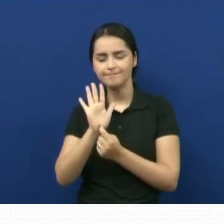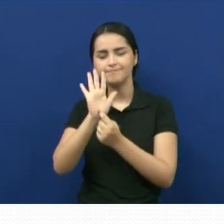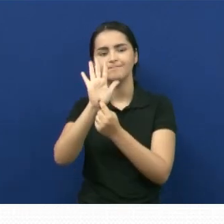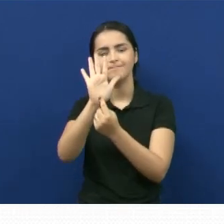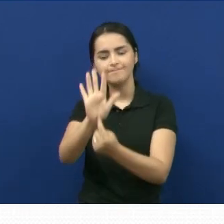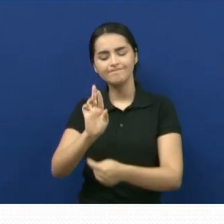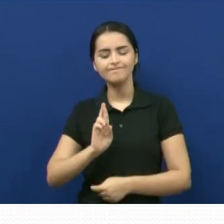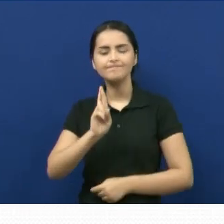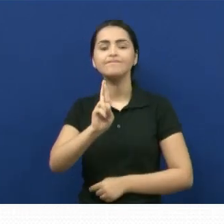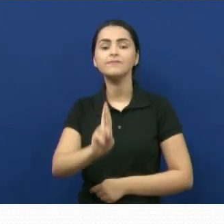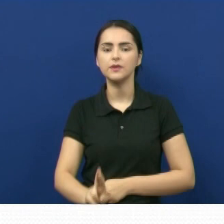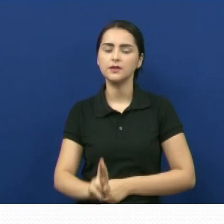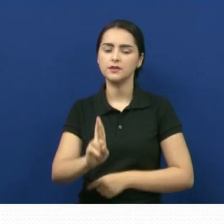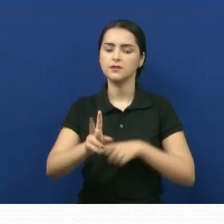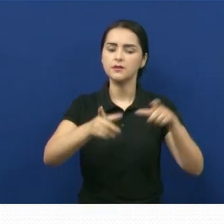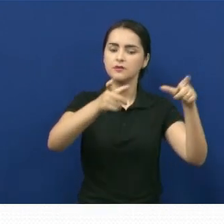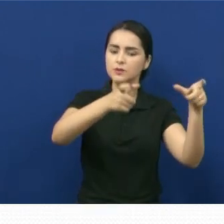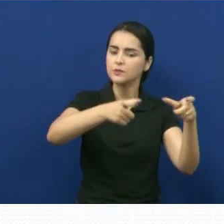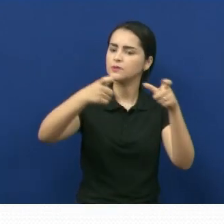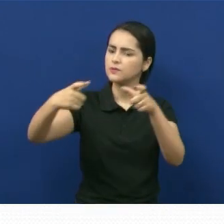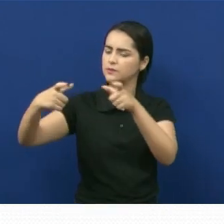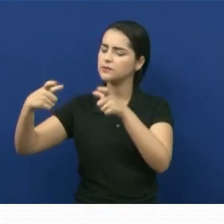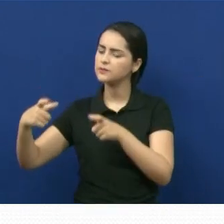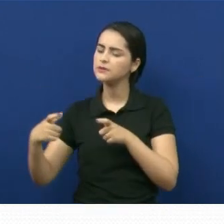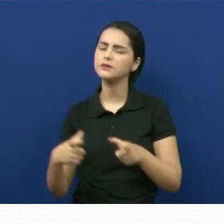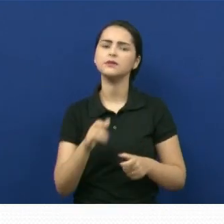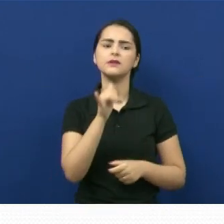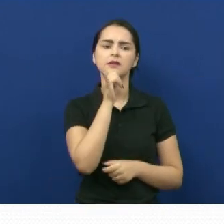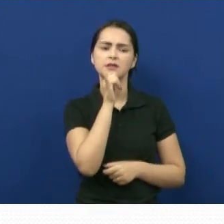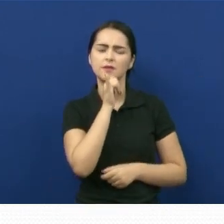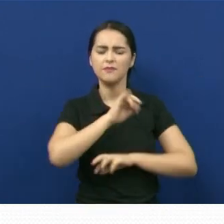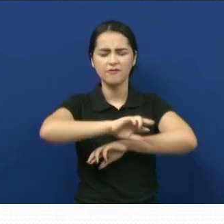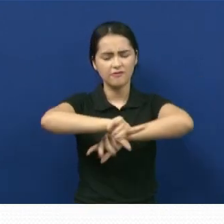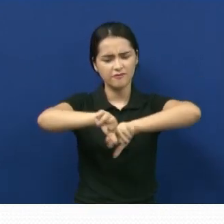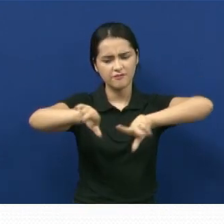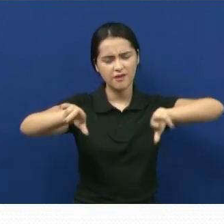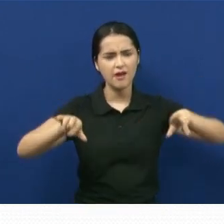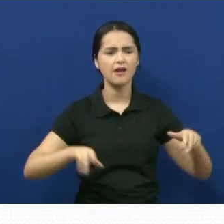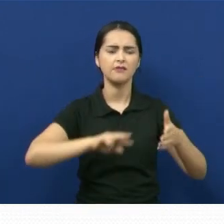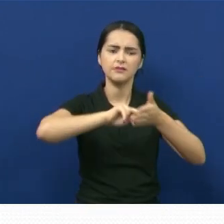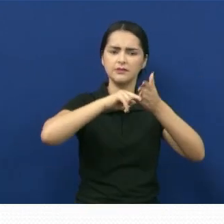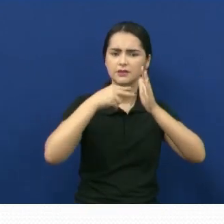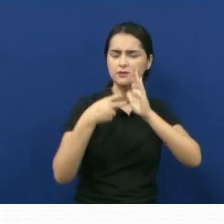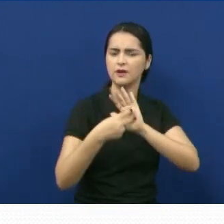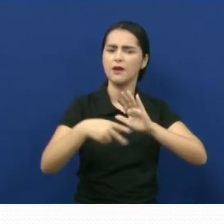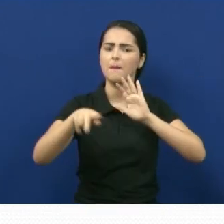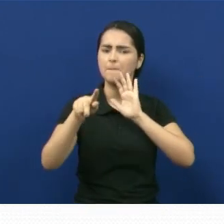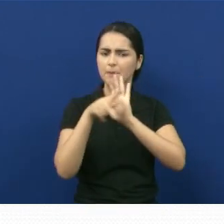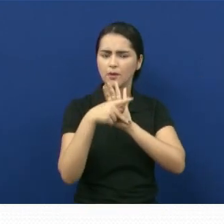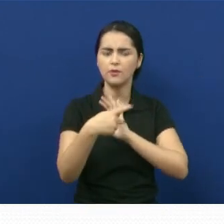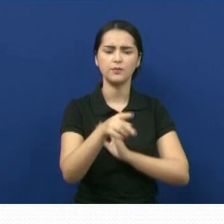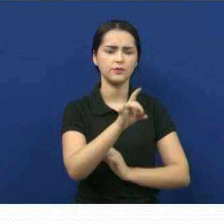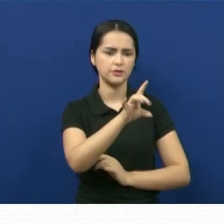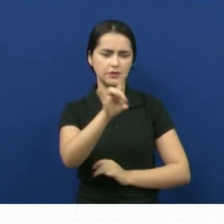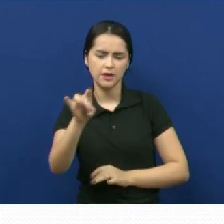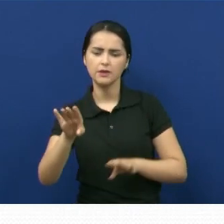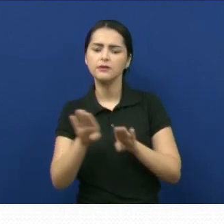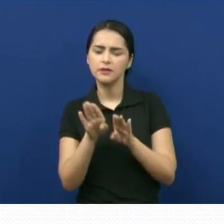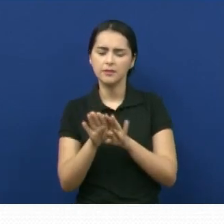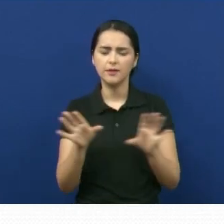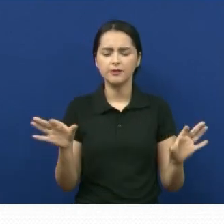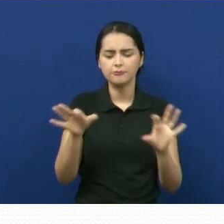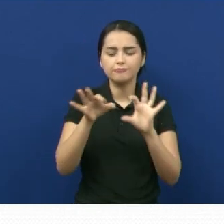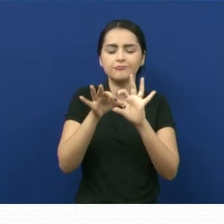representa a porção do espaço geográfico dotada de significados particulares e relações humanas.